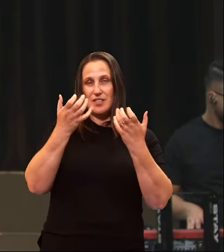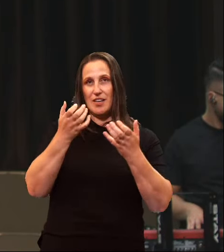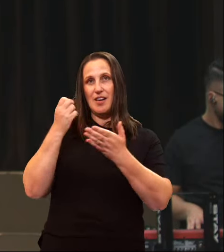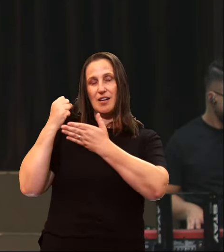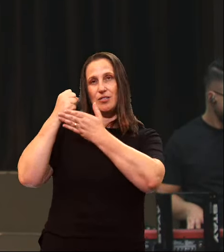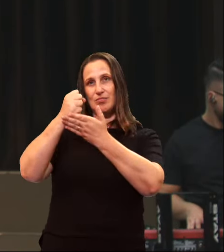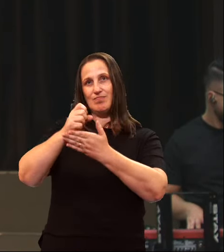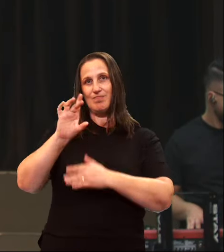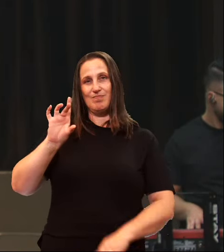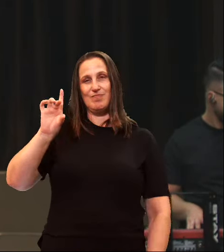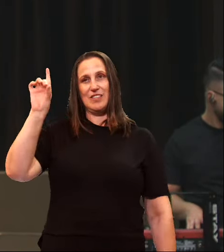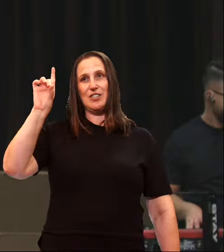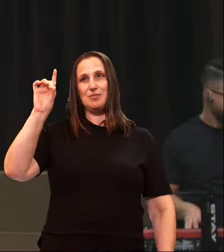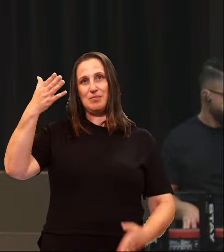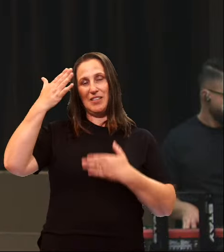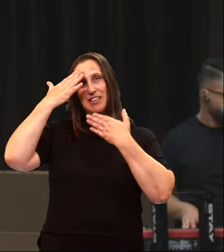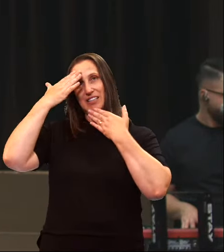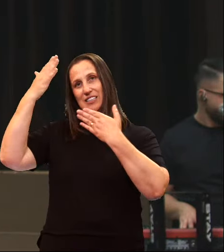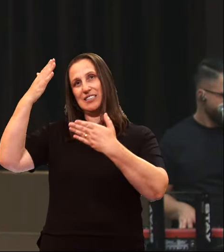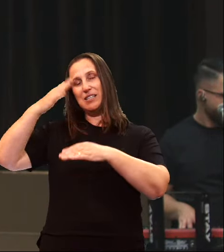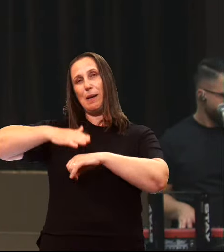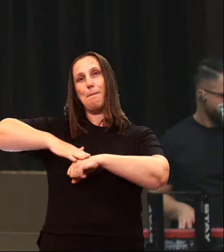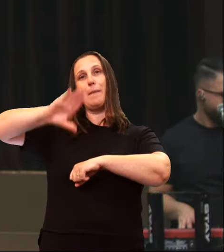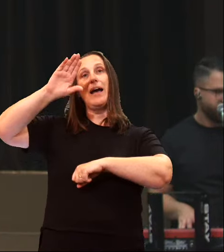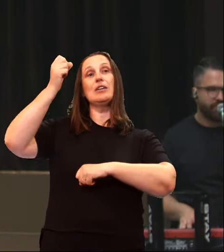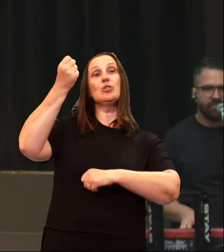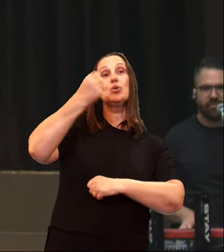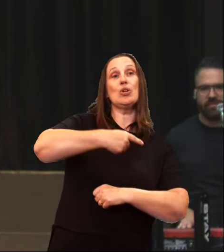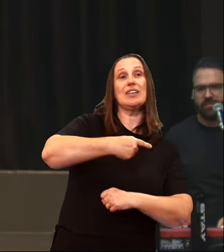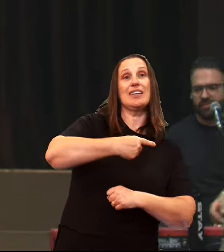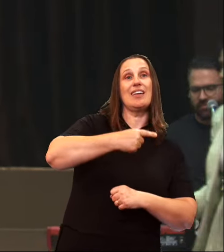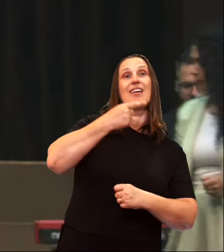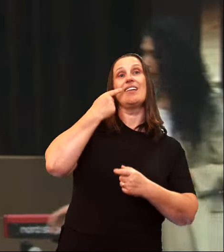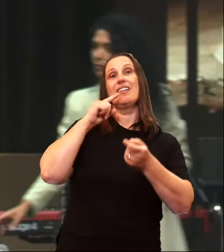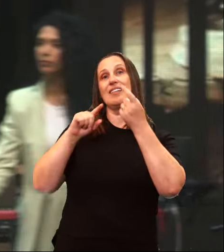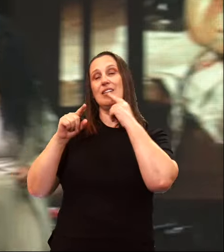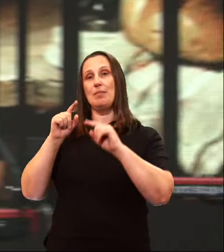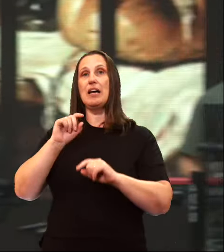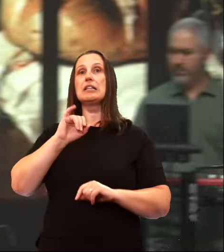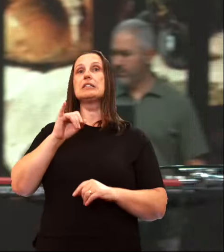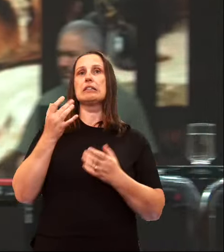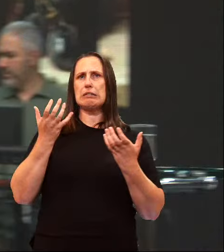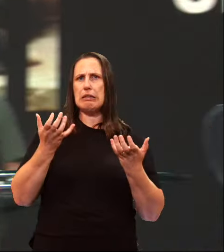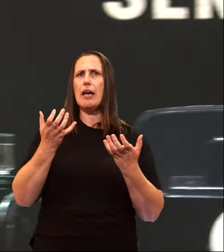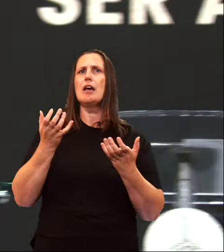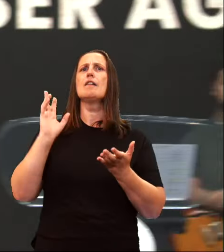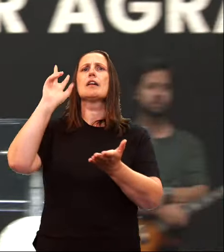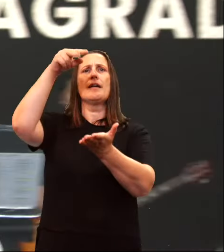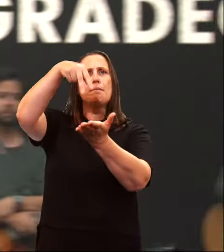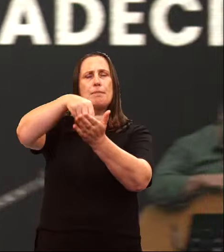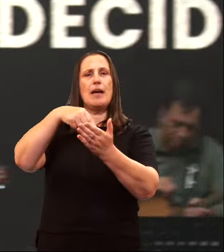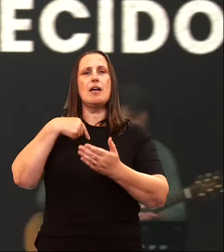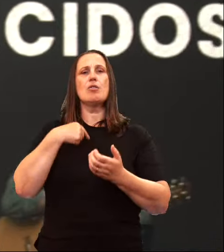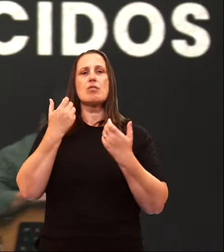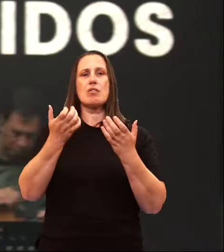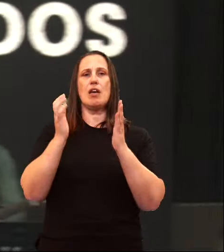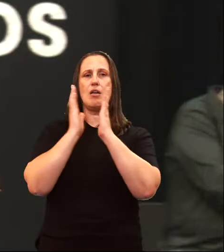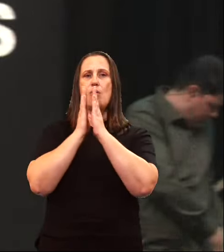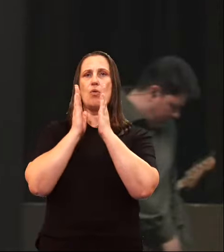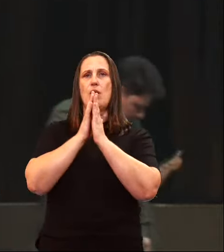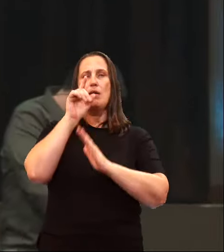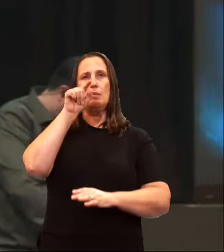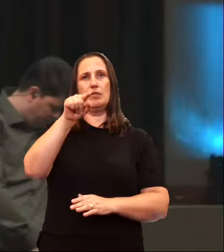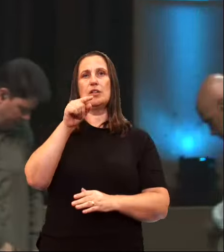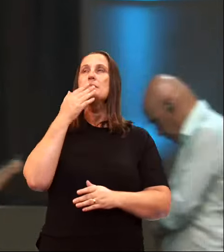para agradecer mais do que reclamar? Se você quer, fica de pé no teu lugar. Eu quero orar por você. Quero pedir